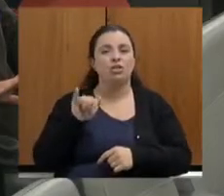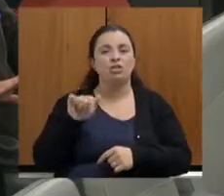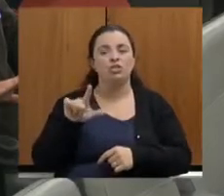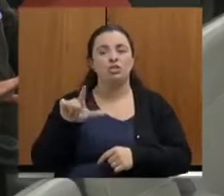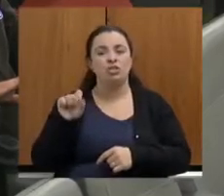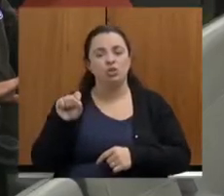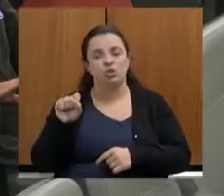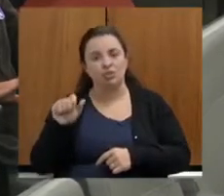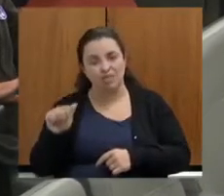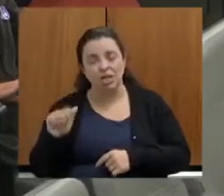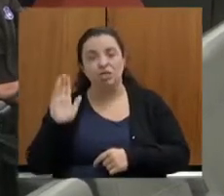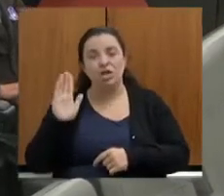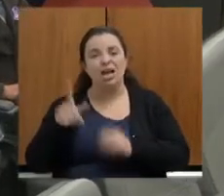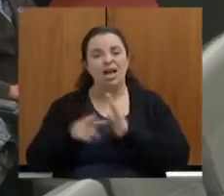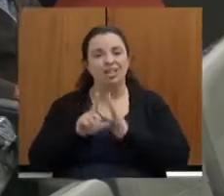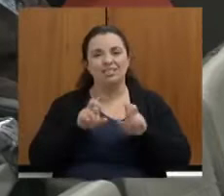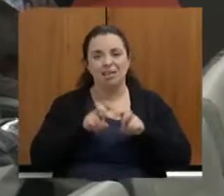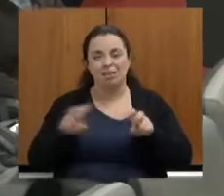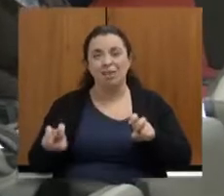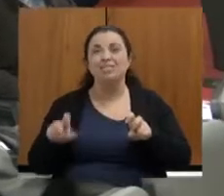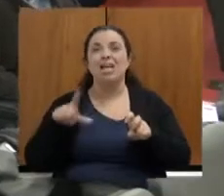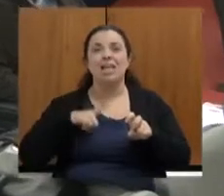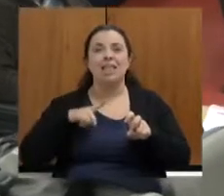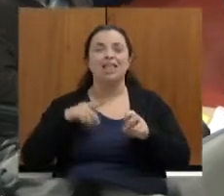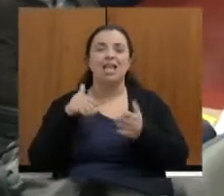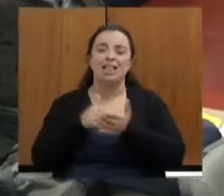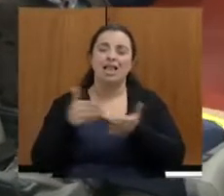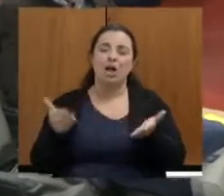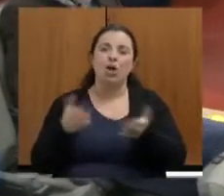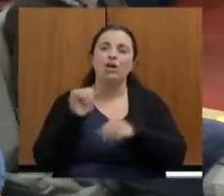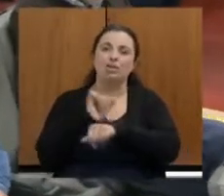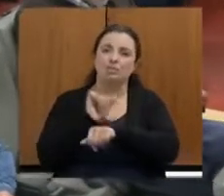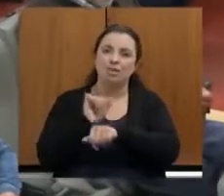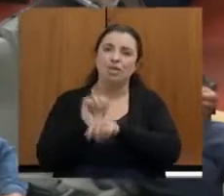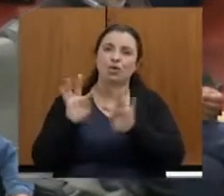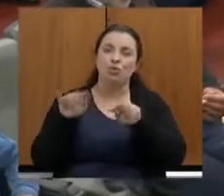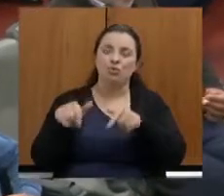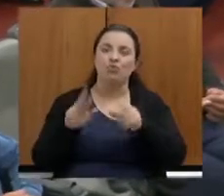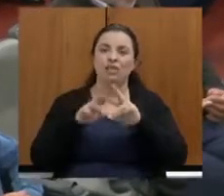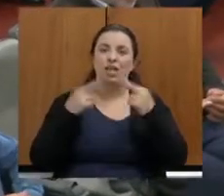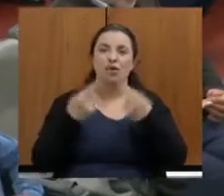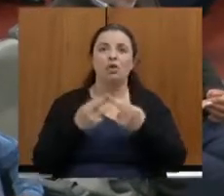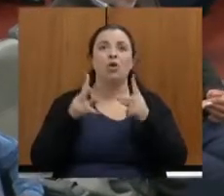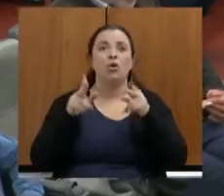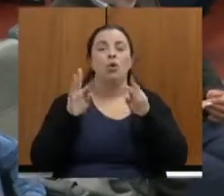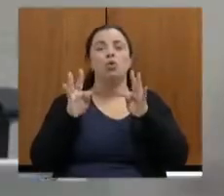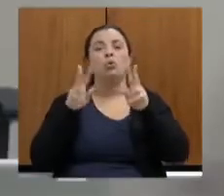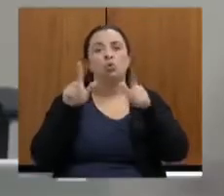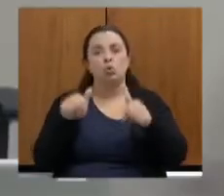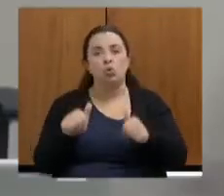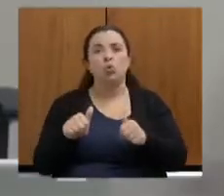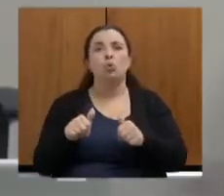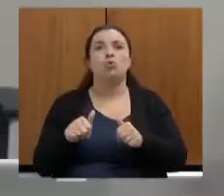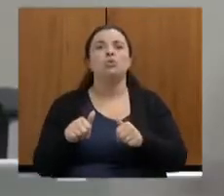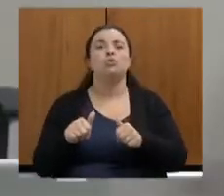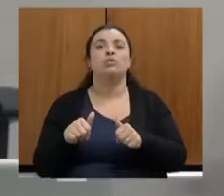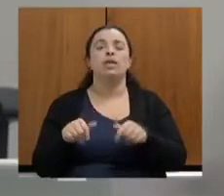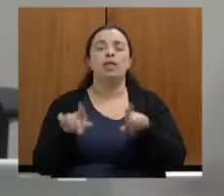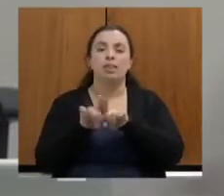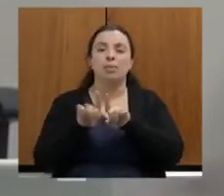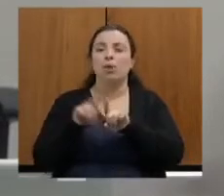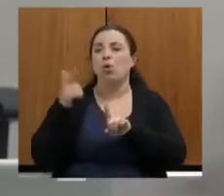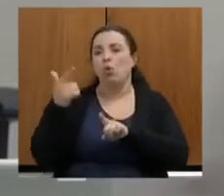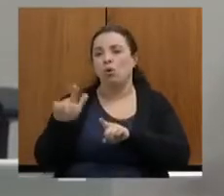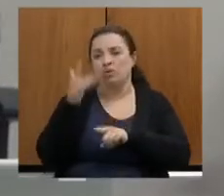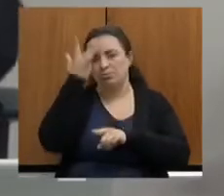conosco está aqui até o término dos trabalhos como a todos os nossos convidados e convidadas todas que participaram aos demais